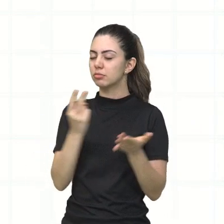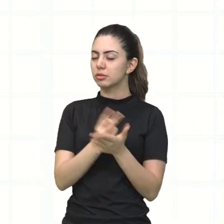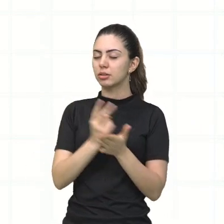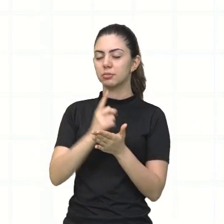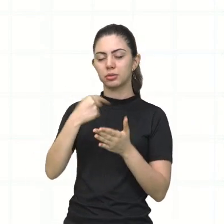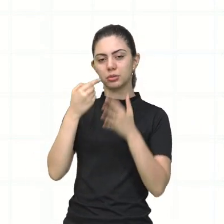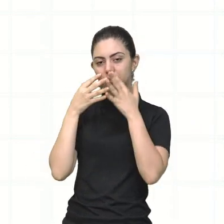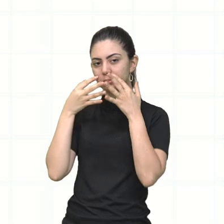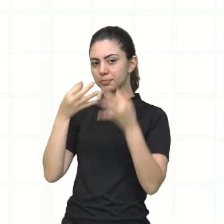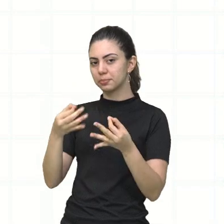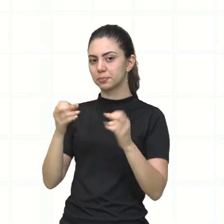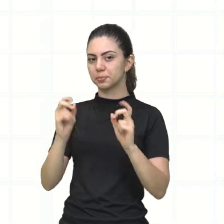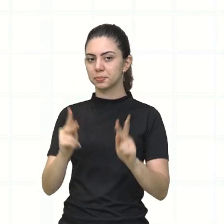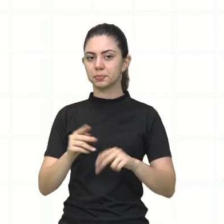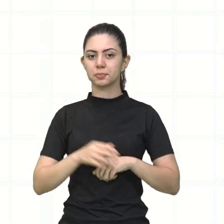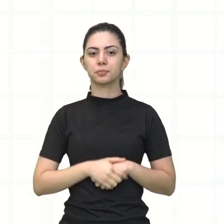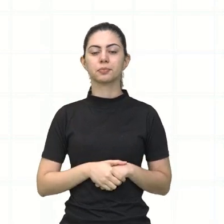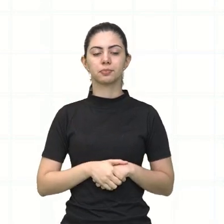aí.